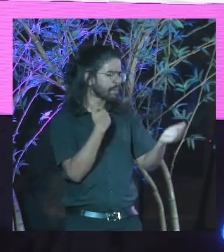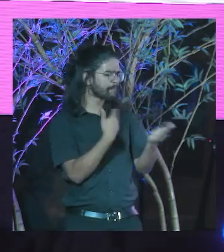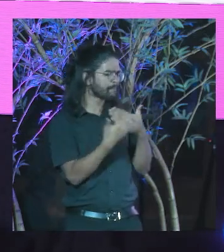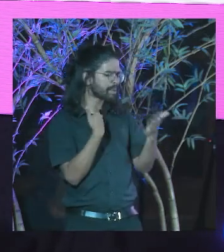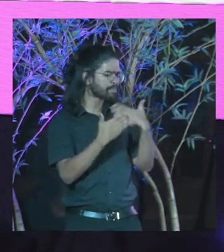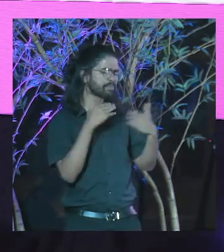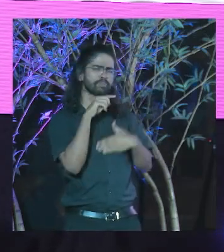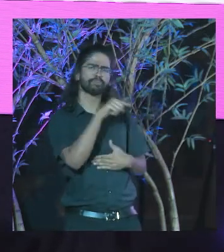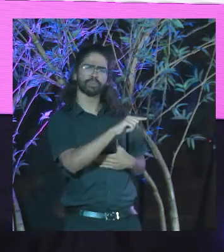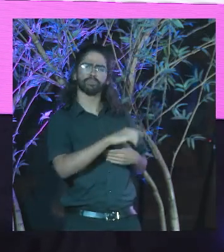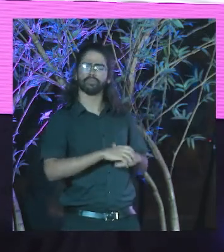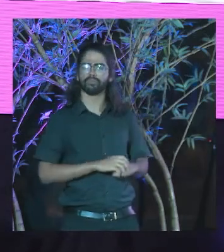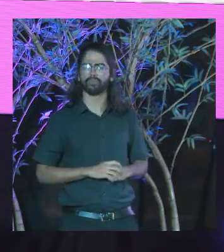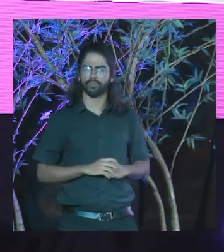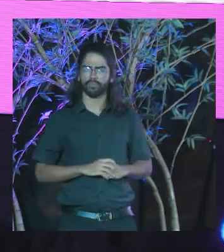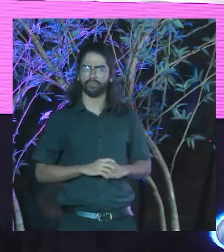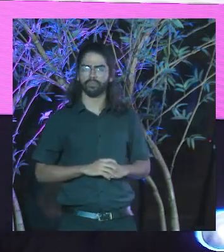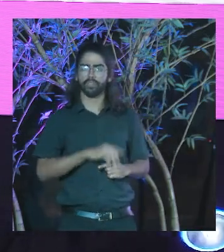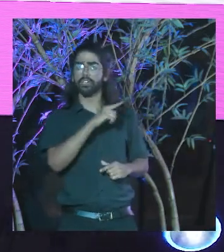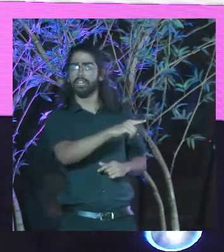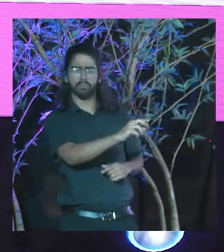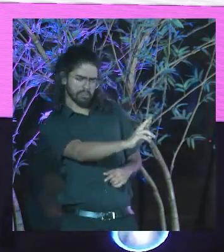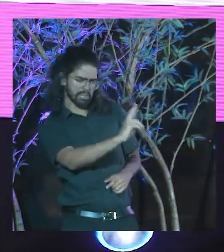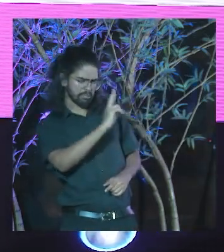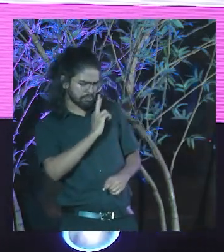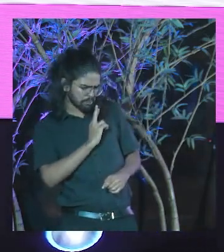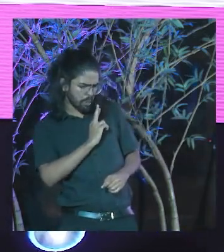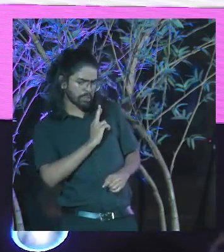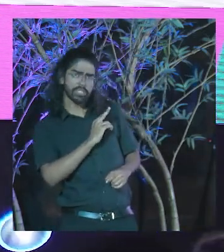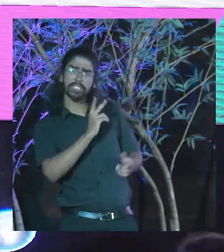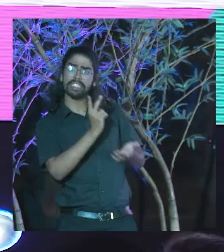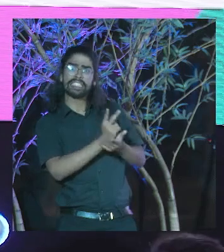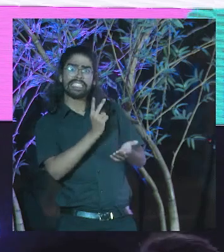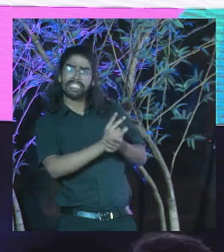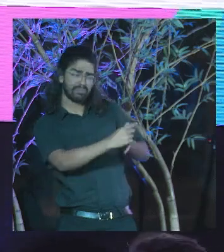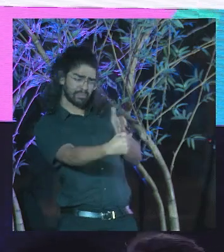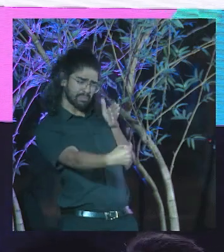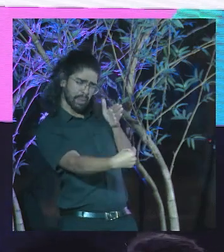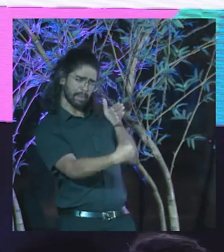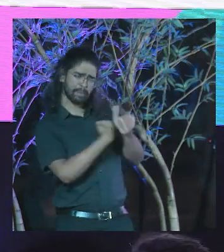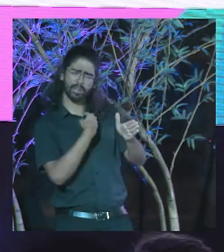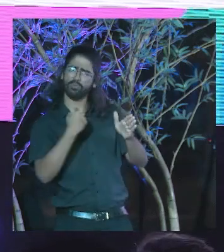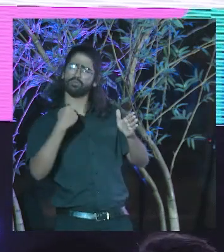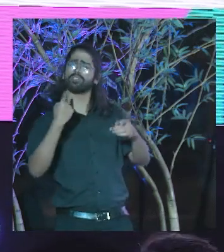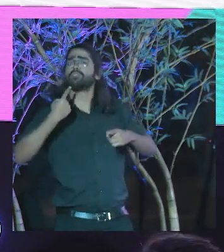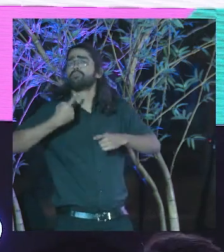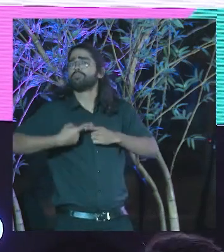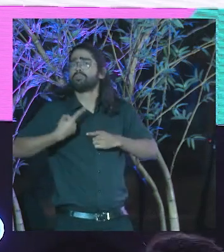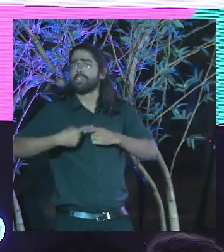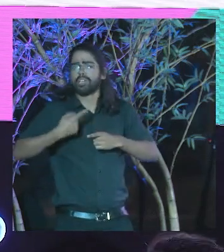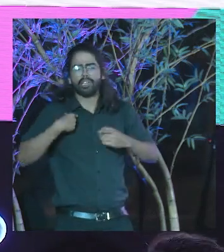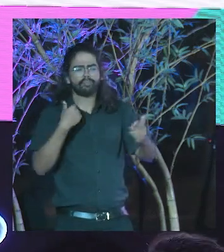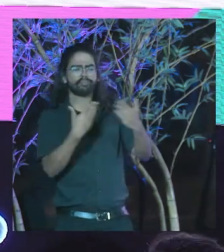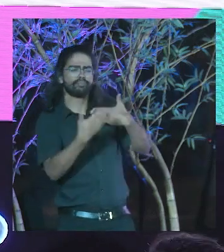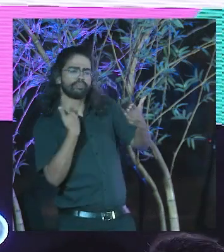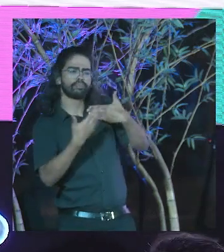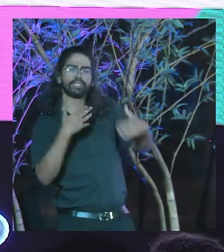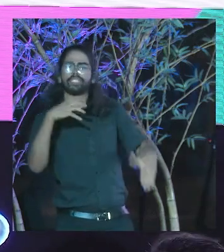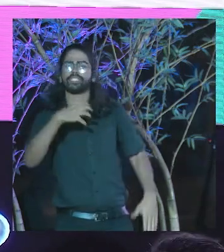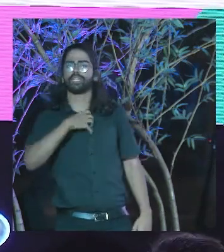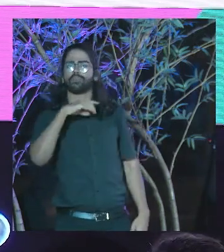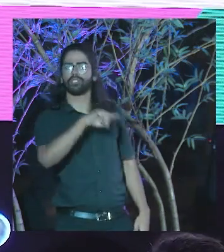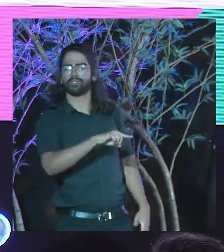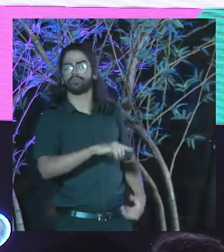um agente artificial. E ele me responde, e sempre me devolve uma pergunta no final, porque os diálogos eram dessa